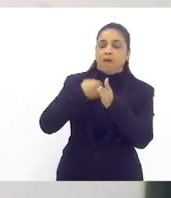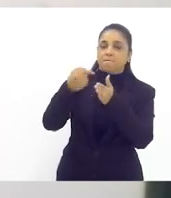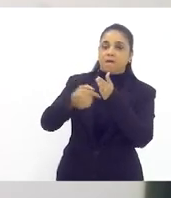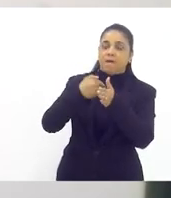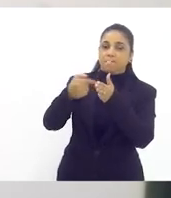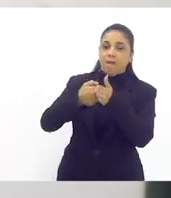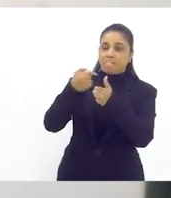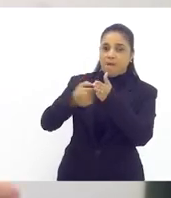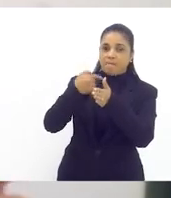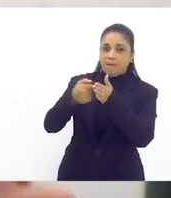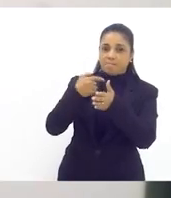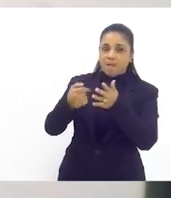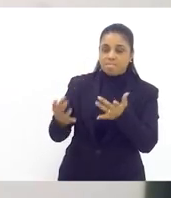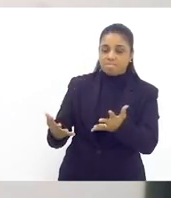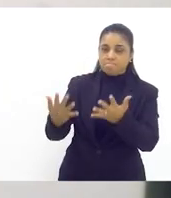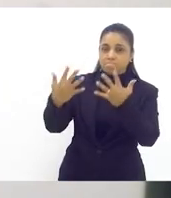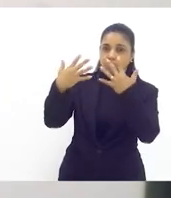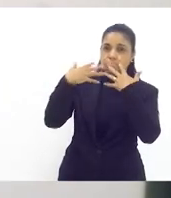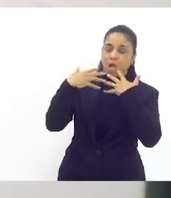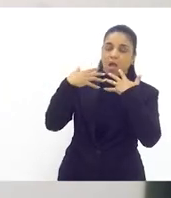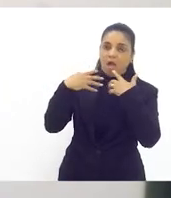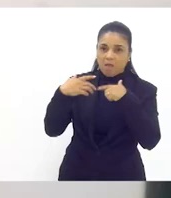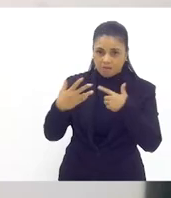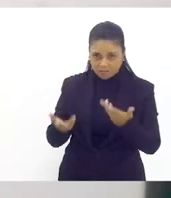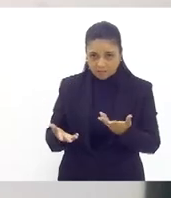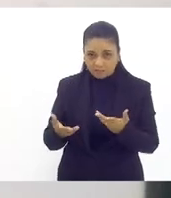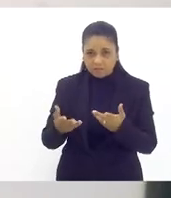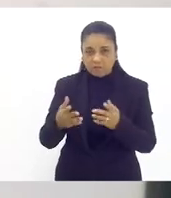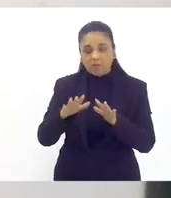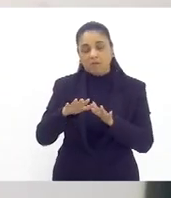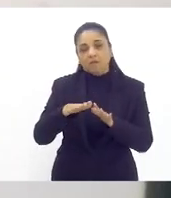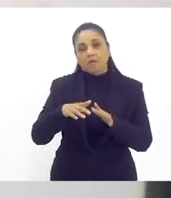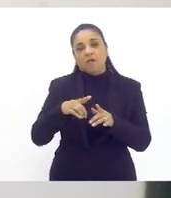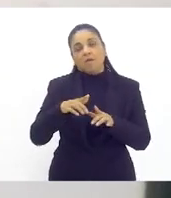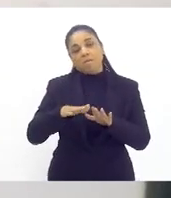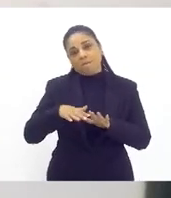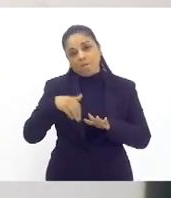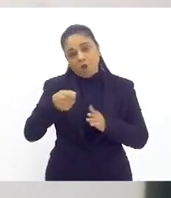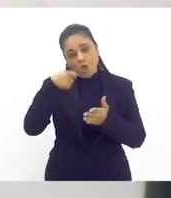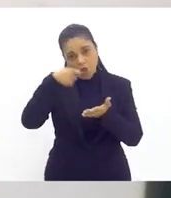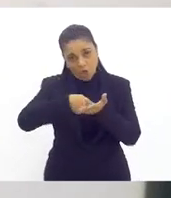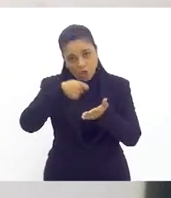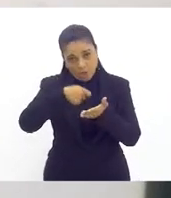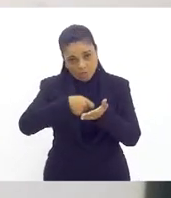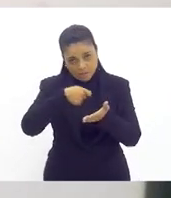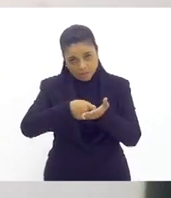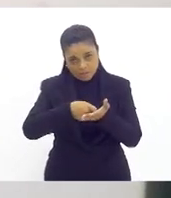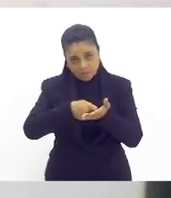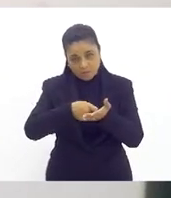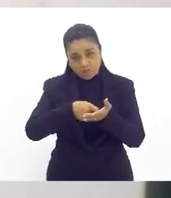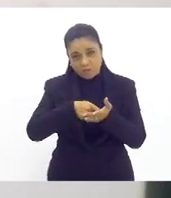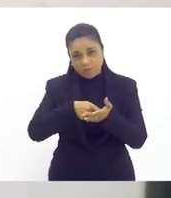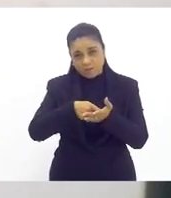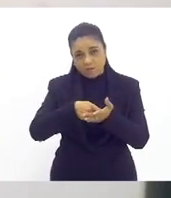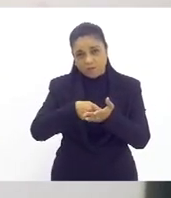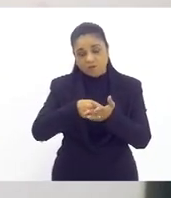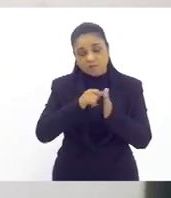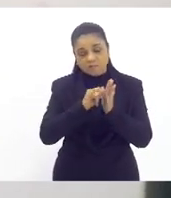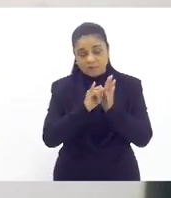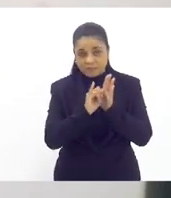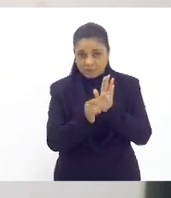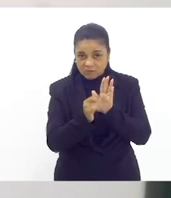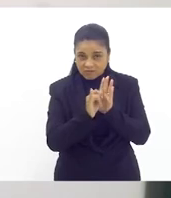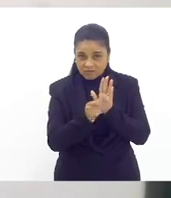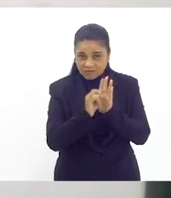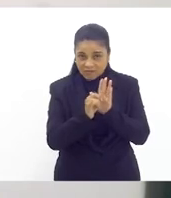então a recomendação é por mais que seja obrigatório só no momento que vem a ser lançado os editais